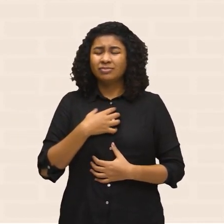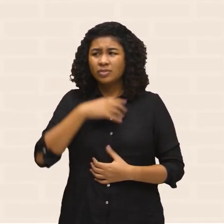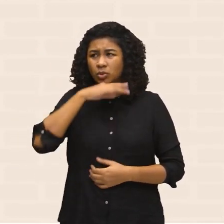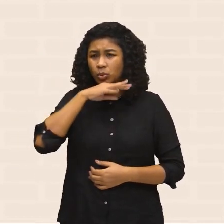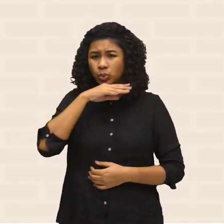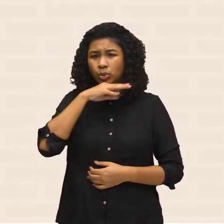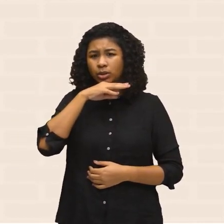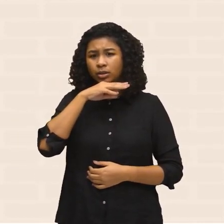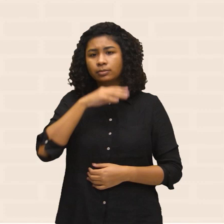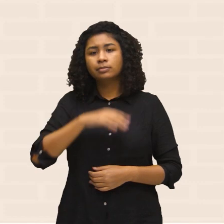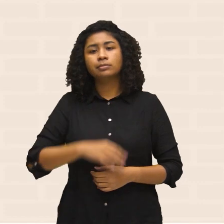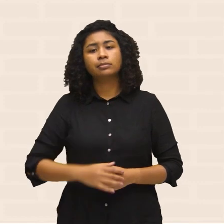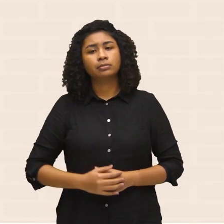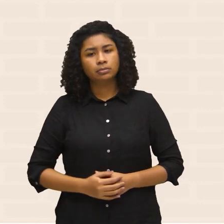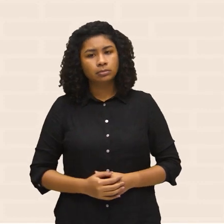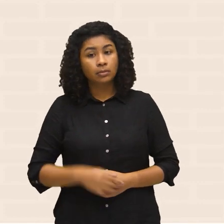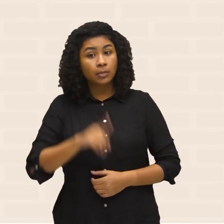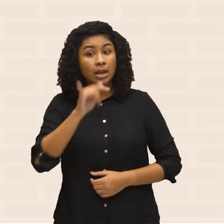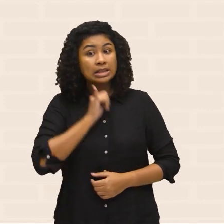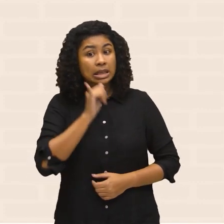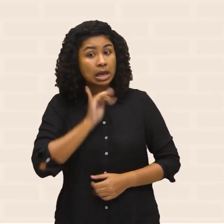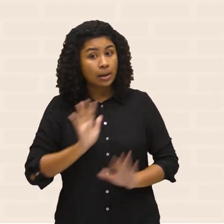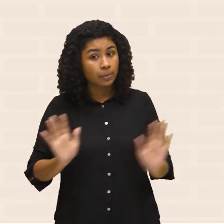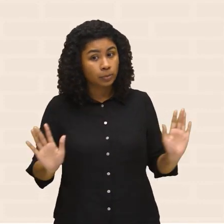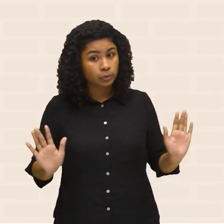afetiva. Só um exemplo, tá bom?